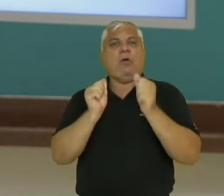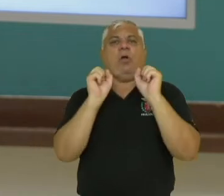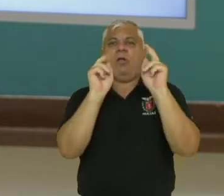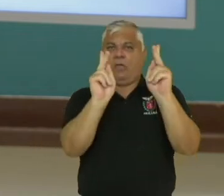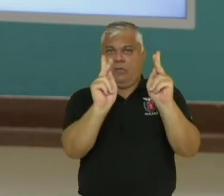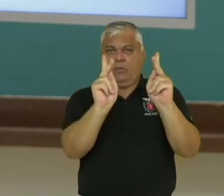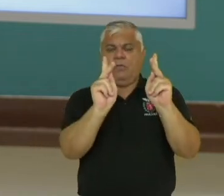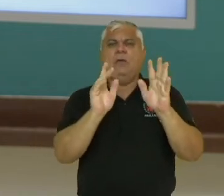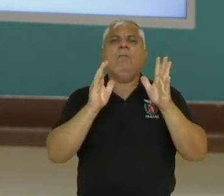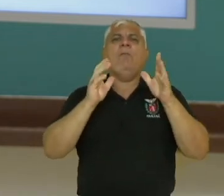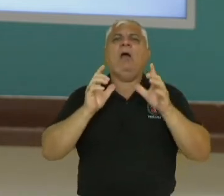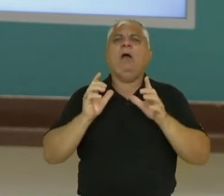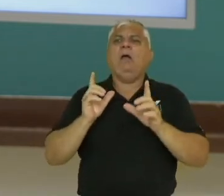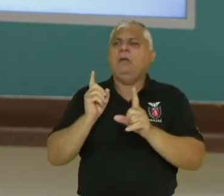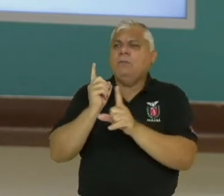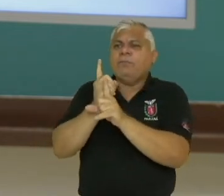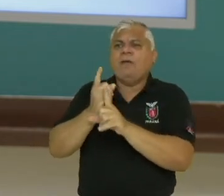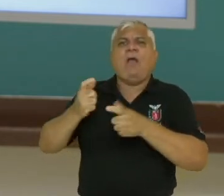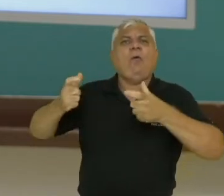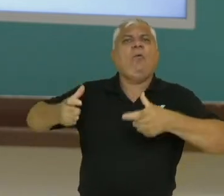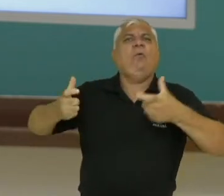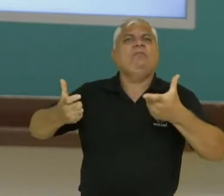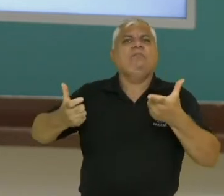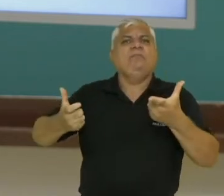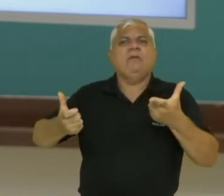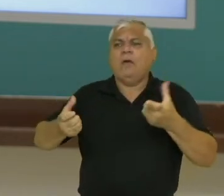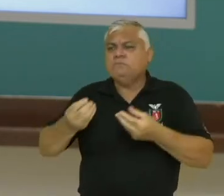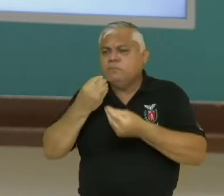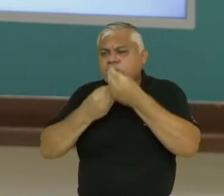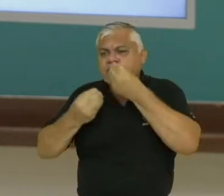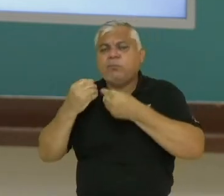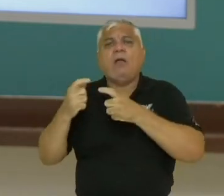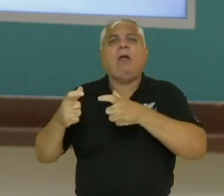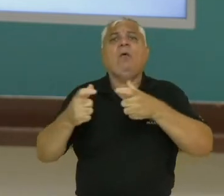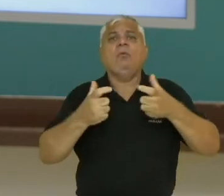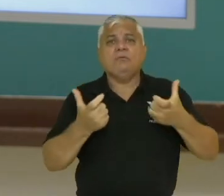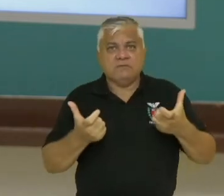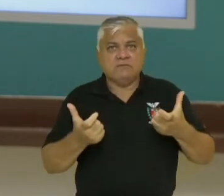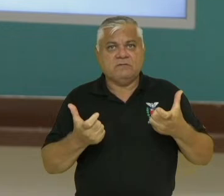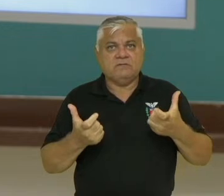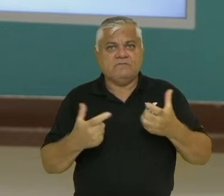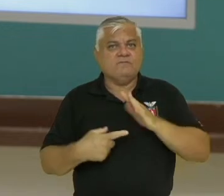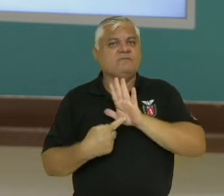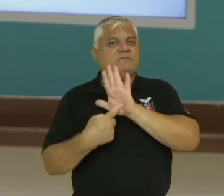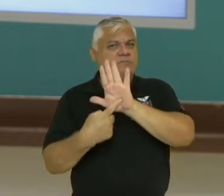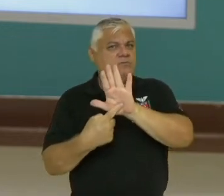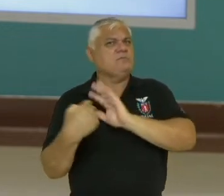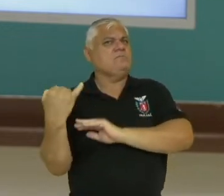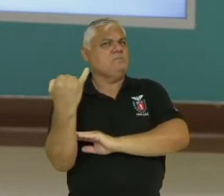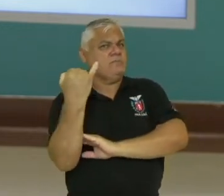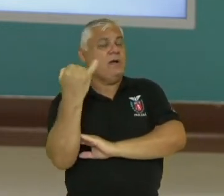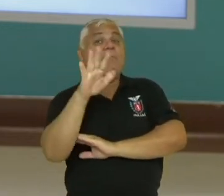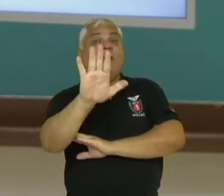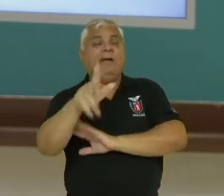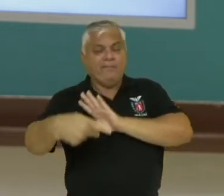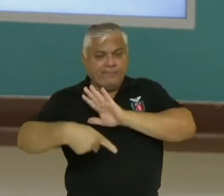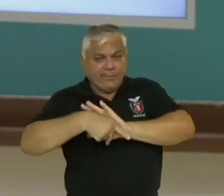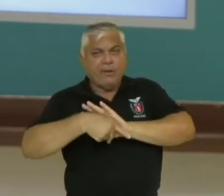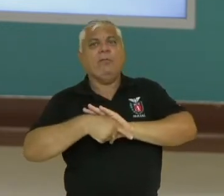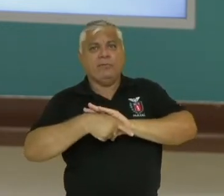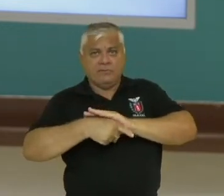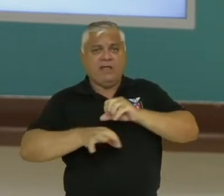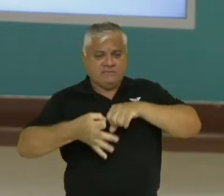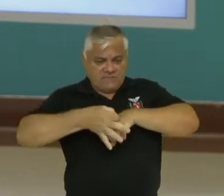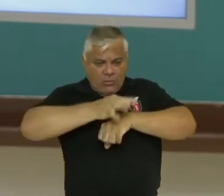Mas aonde que eu encontro esses lipídios para fazer ingestão? Você mostrou, Fabiano, que ela é importante. Faz parte da membrana da